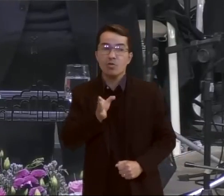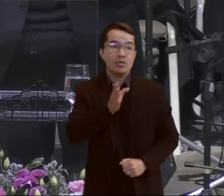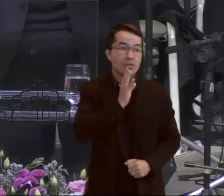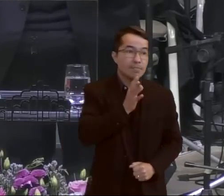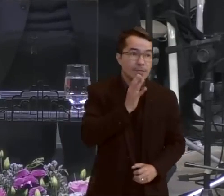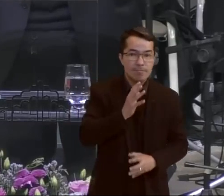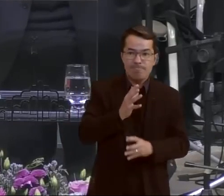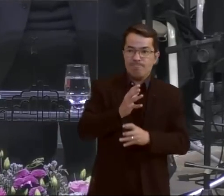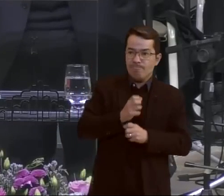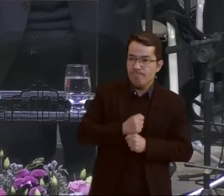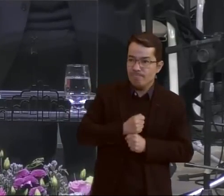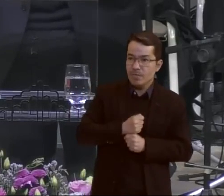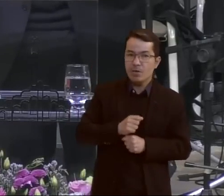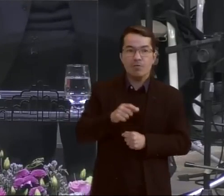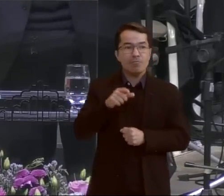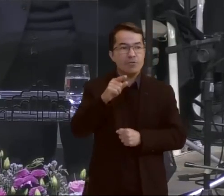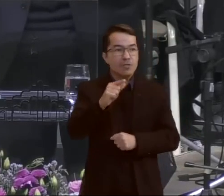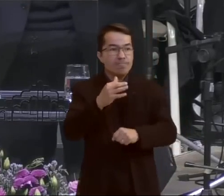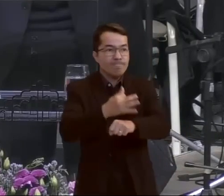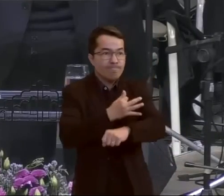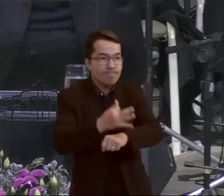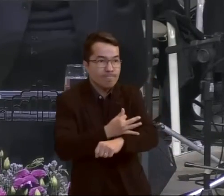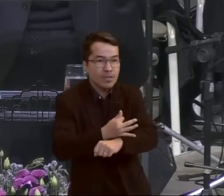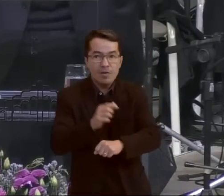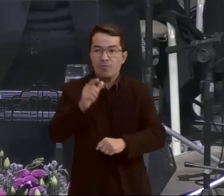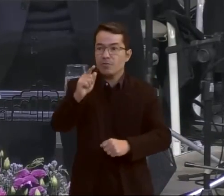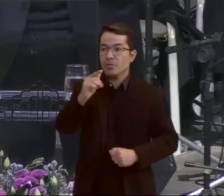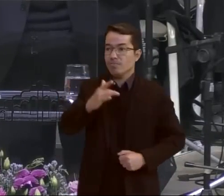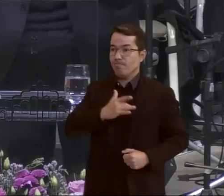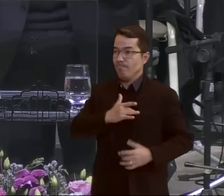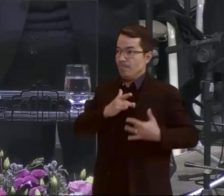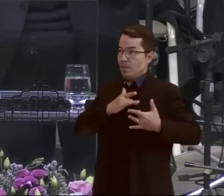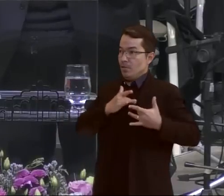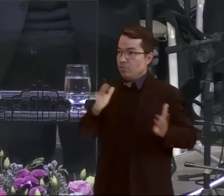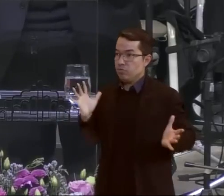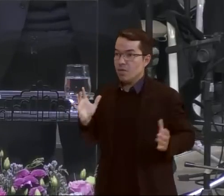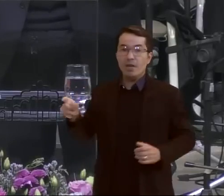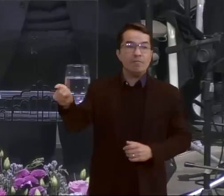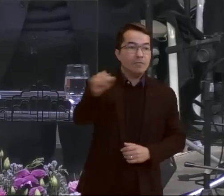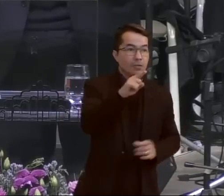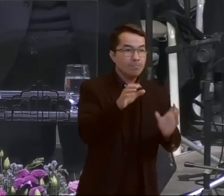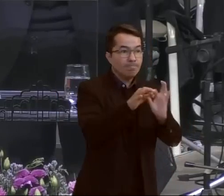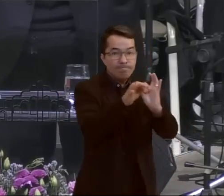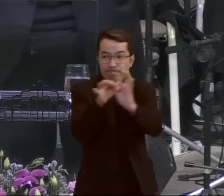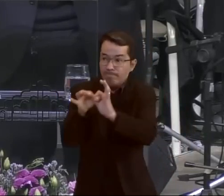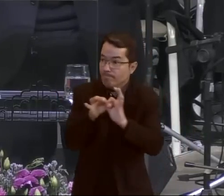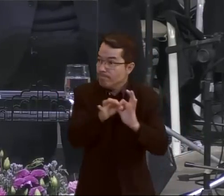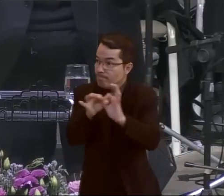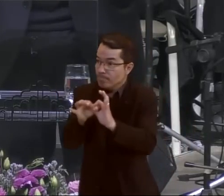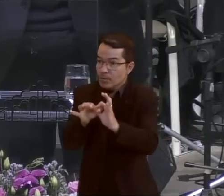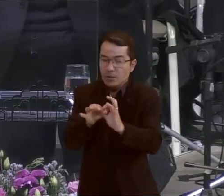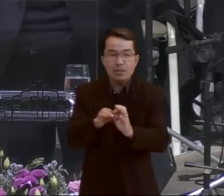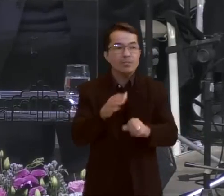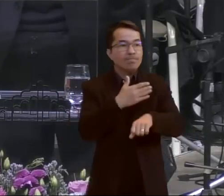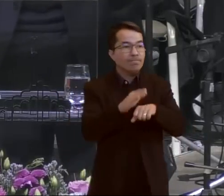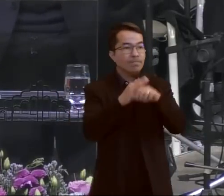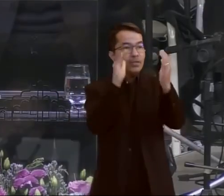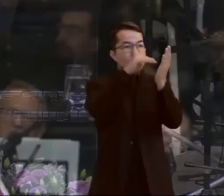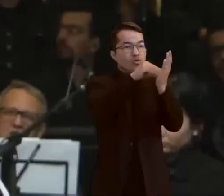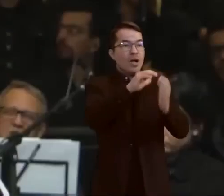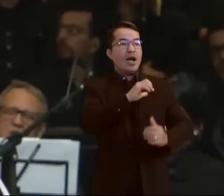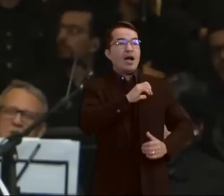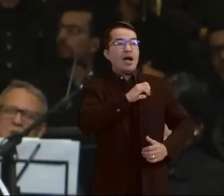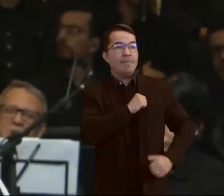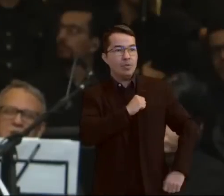próprio a perseverança, e a perseverança a piedade, e a piedade a fraternidade, e a fraternidade o amor. Hoje eu